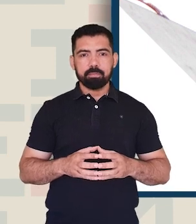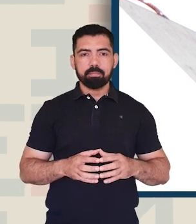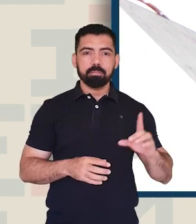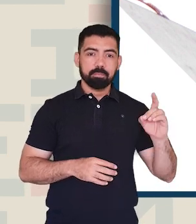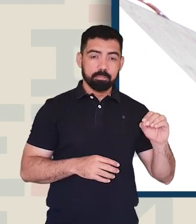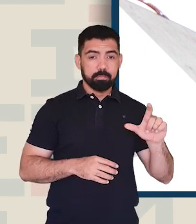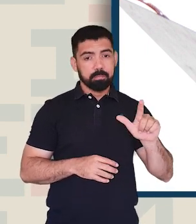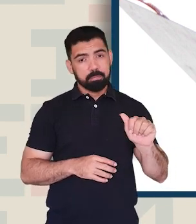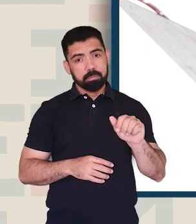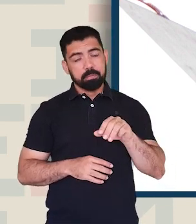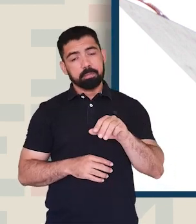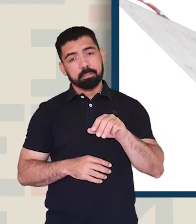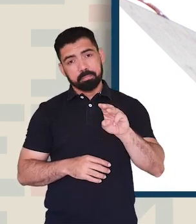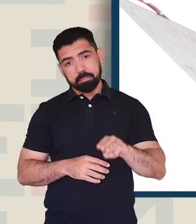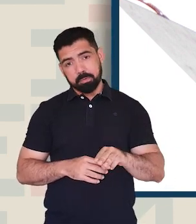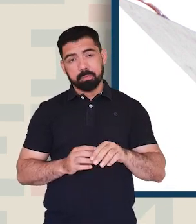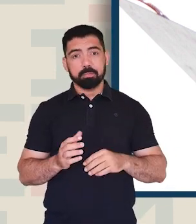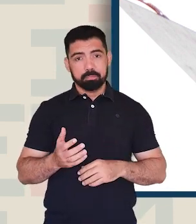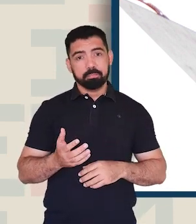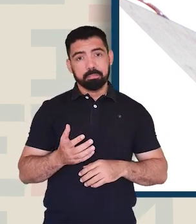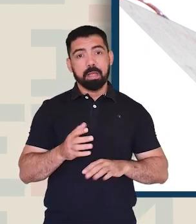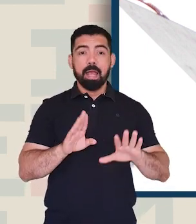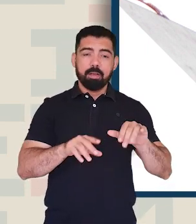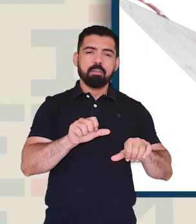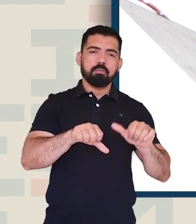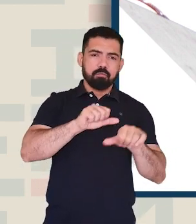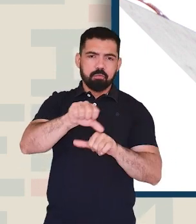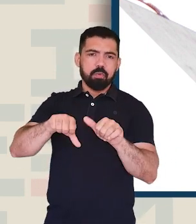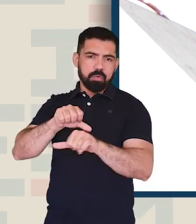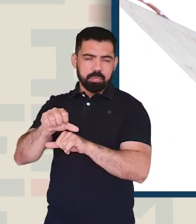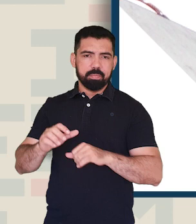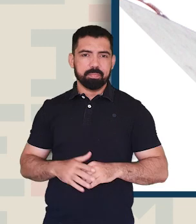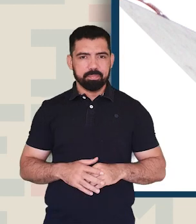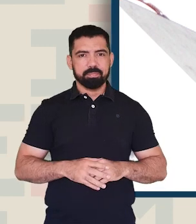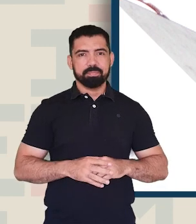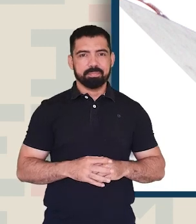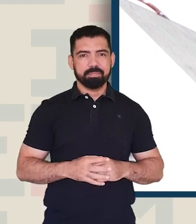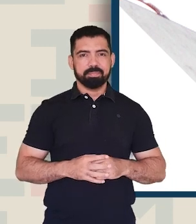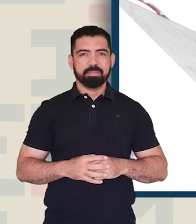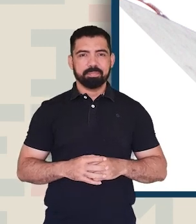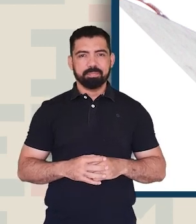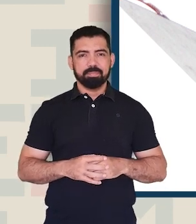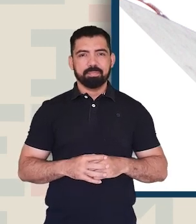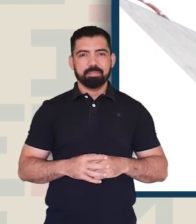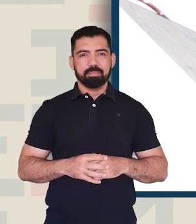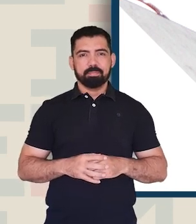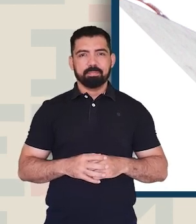Né? Dó, Lá menor. Então, às vezes varia, o cara às vezes começar do Dó, começa do...